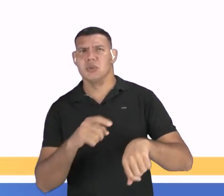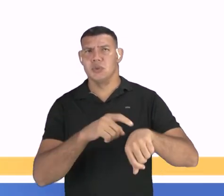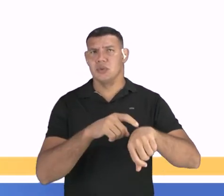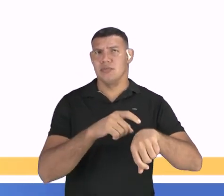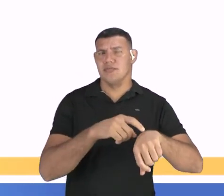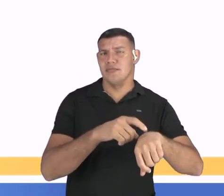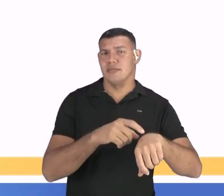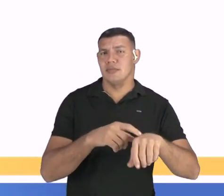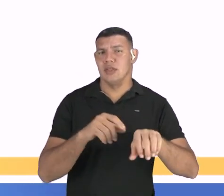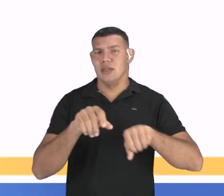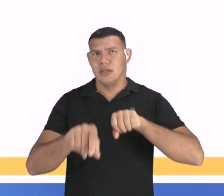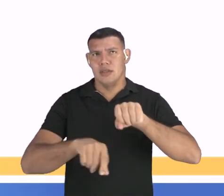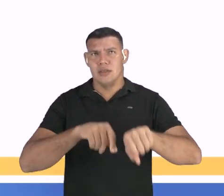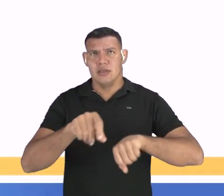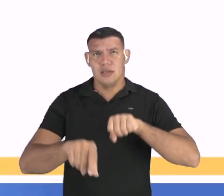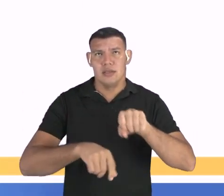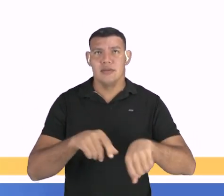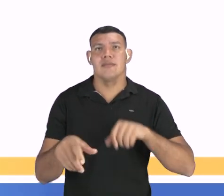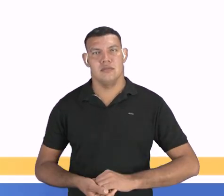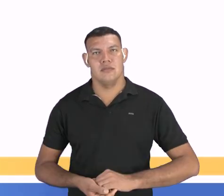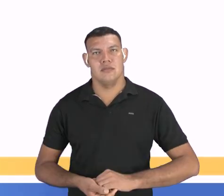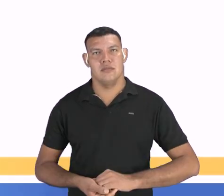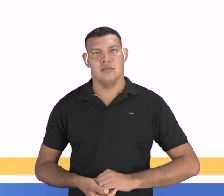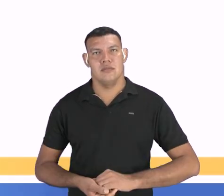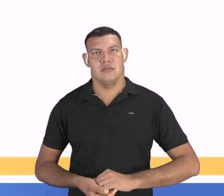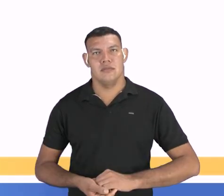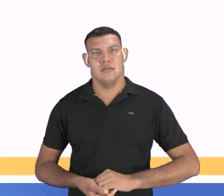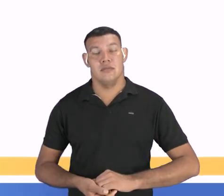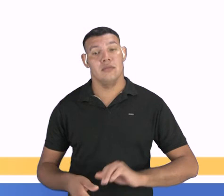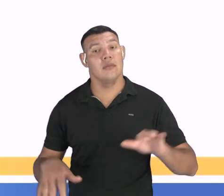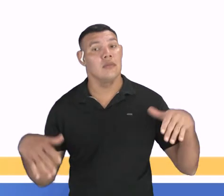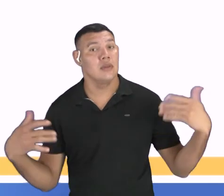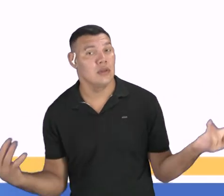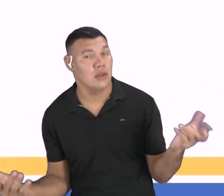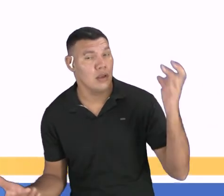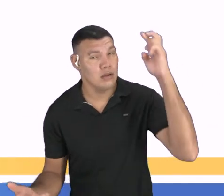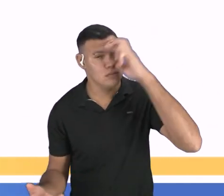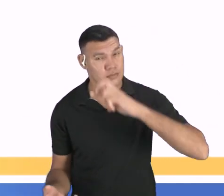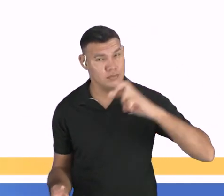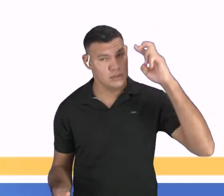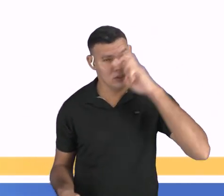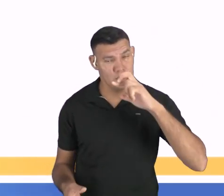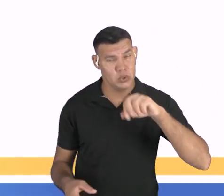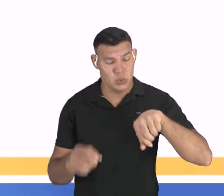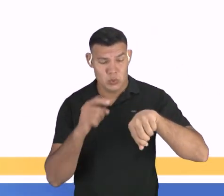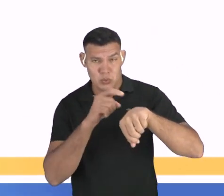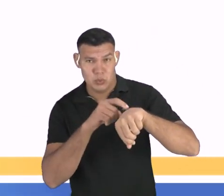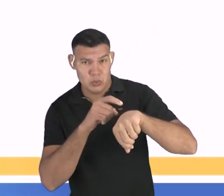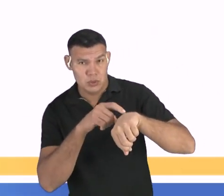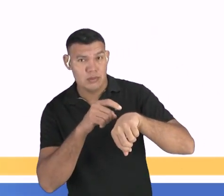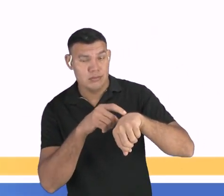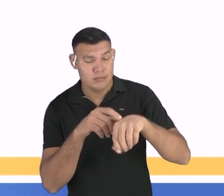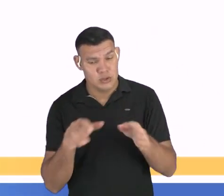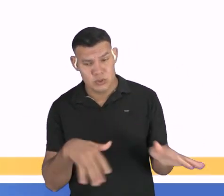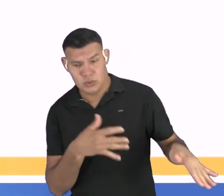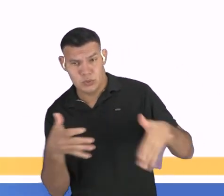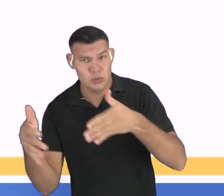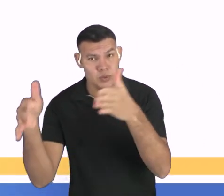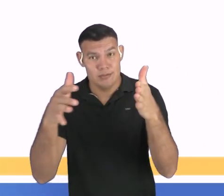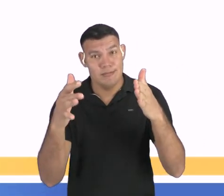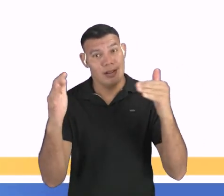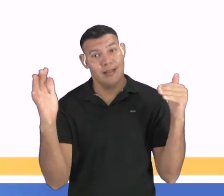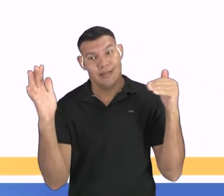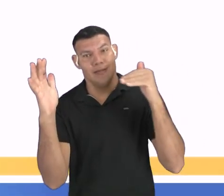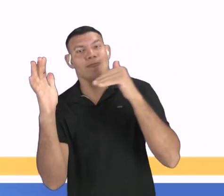partida? Então, vamos resolver esse exercício. Então, observe que o tempo de percurso até o ponto de partida